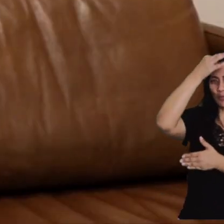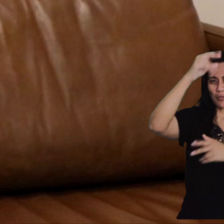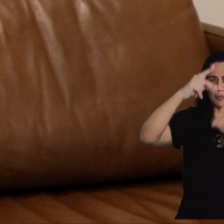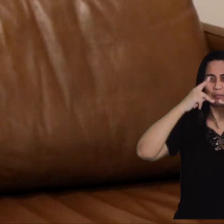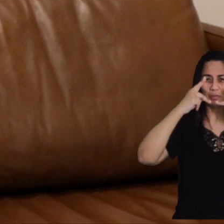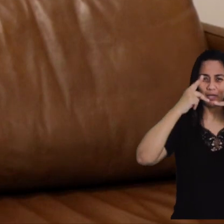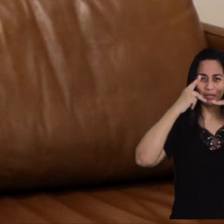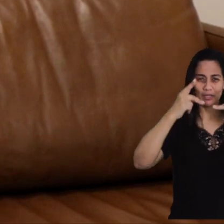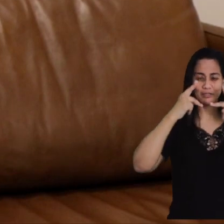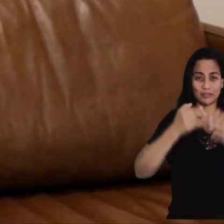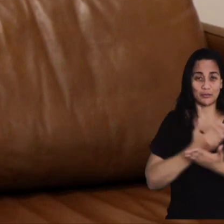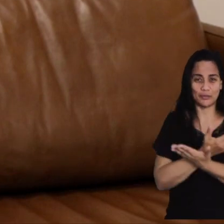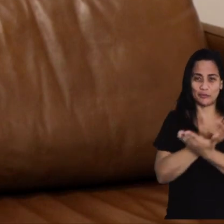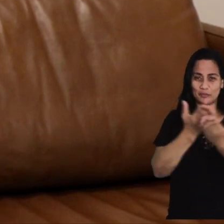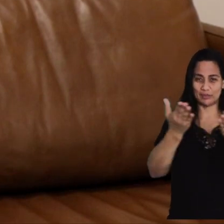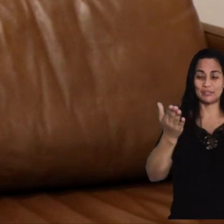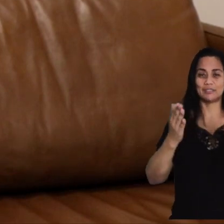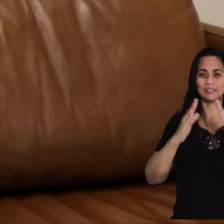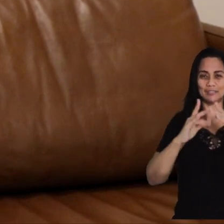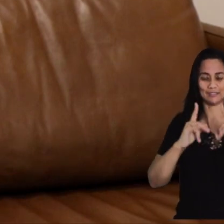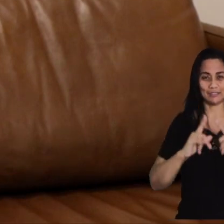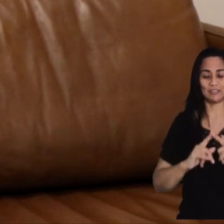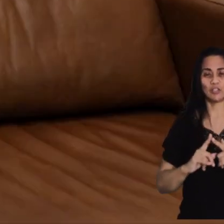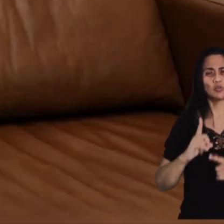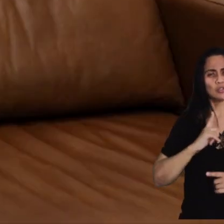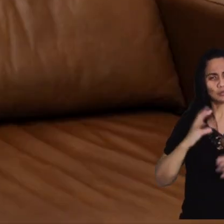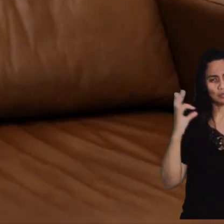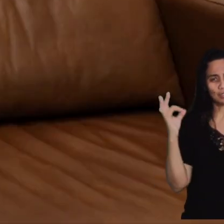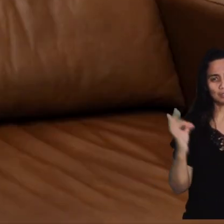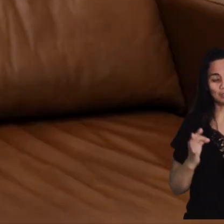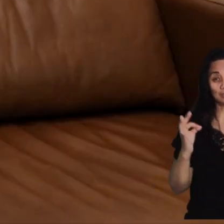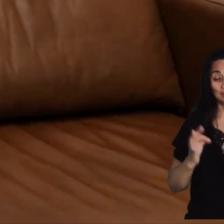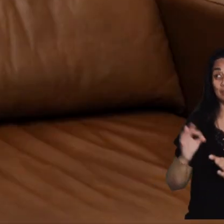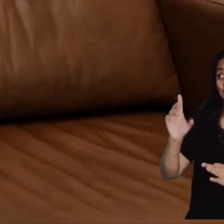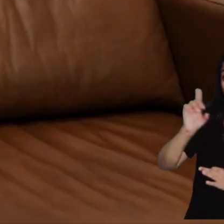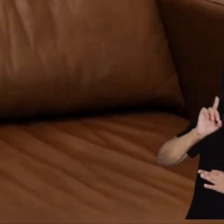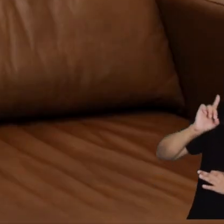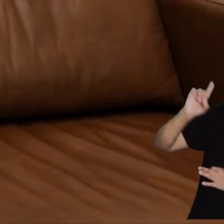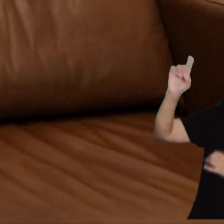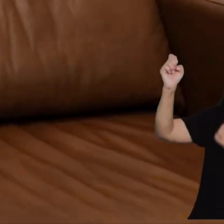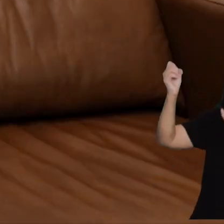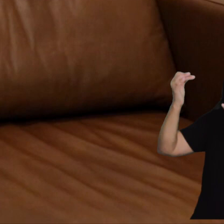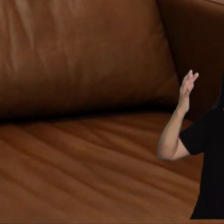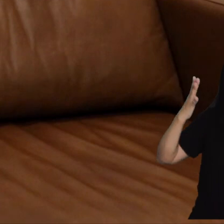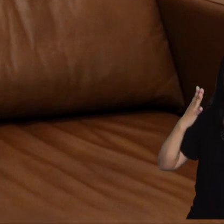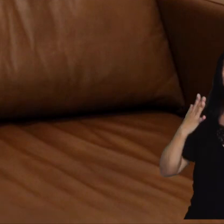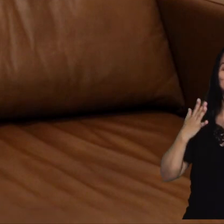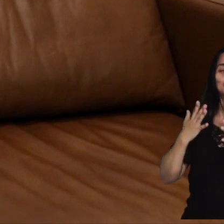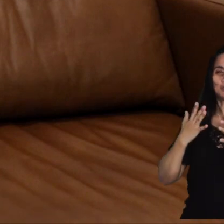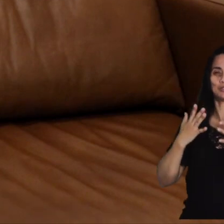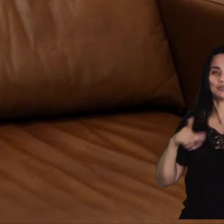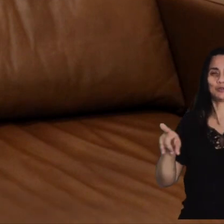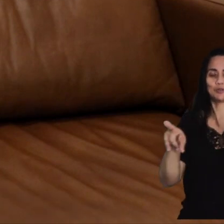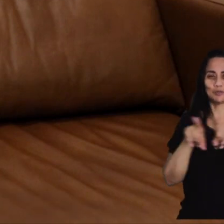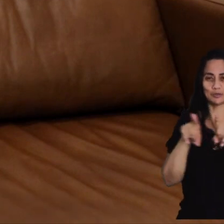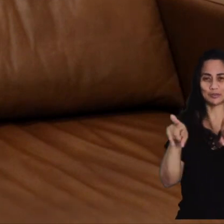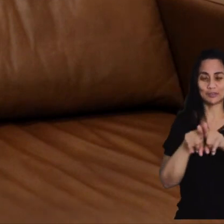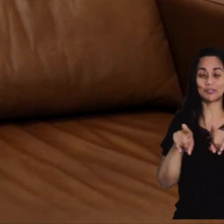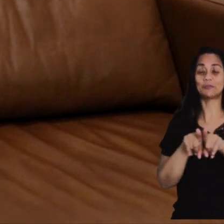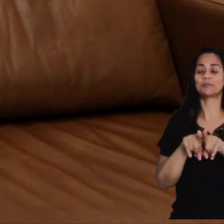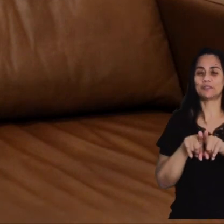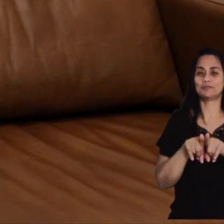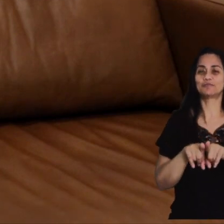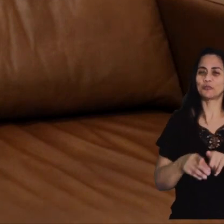estar ministrando a palavra para a nossa igreja. E eu tenho certeza, da mesma forma que tem nos edificado, que tem nos alimentado,